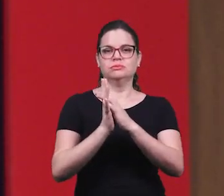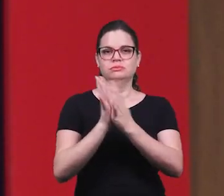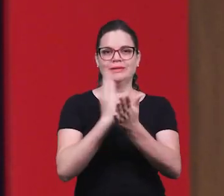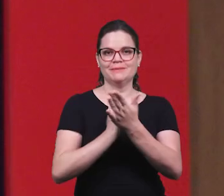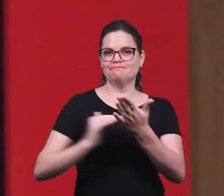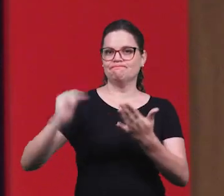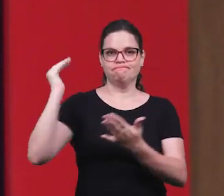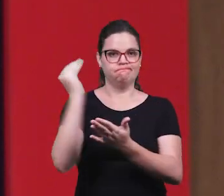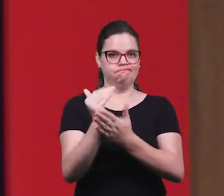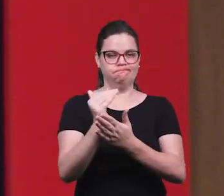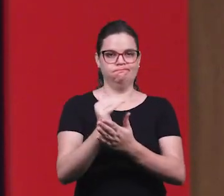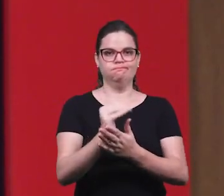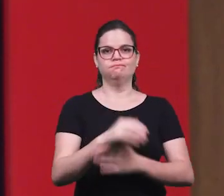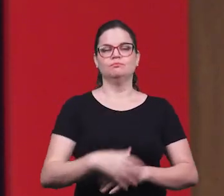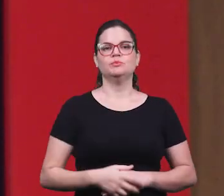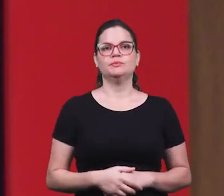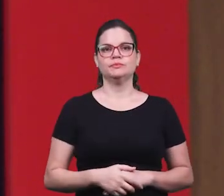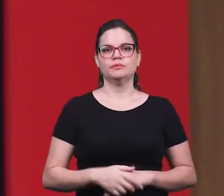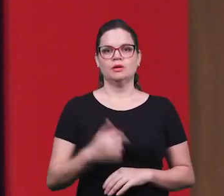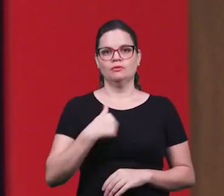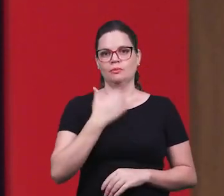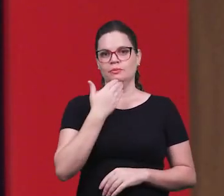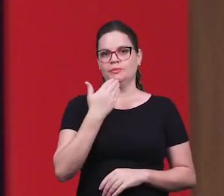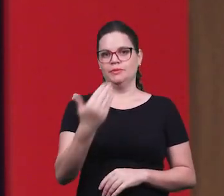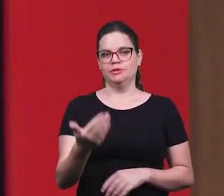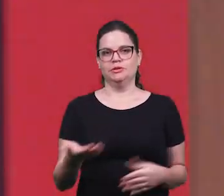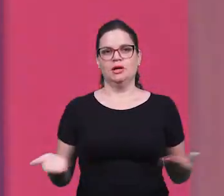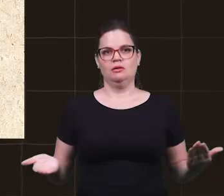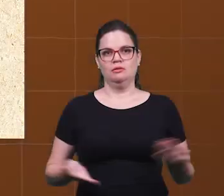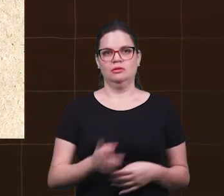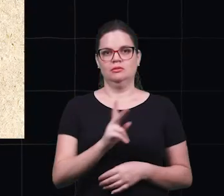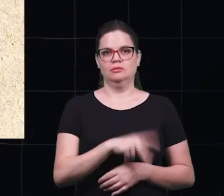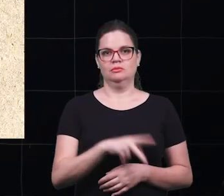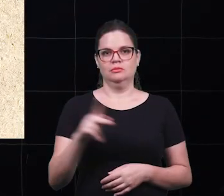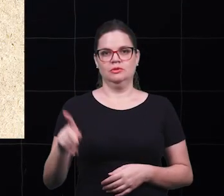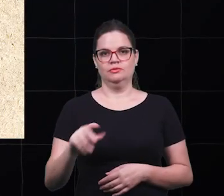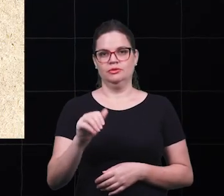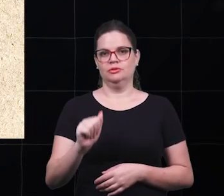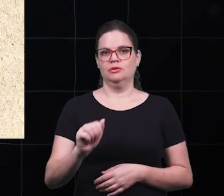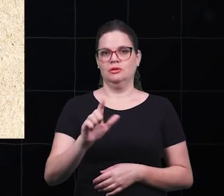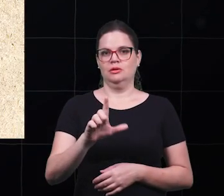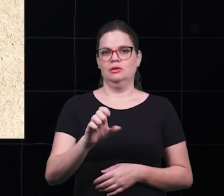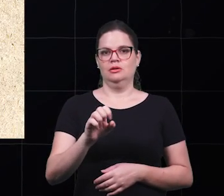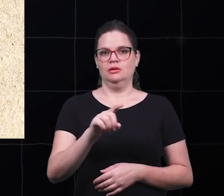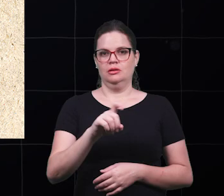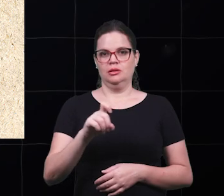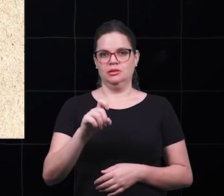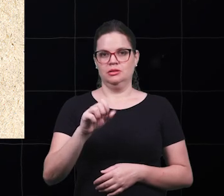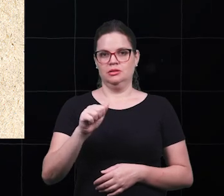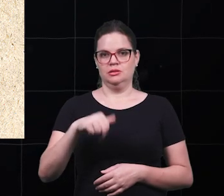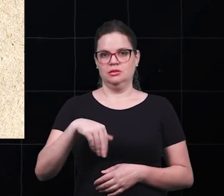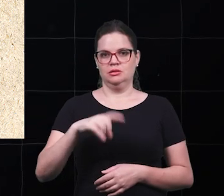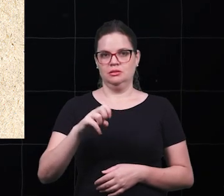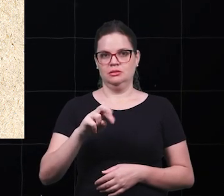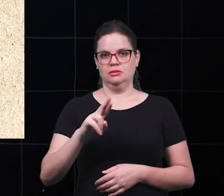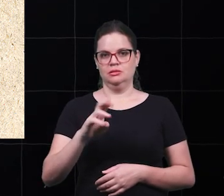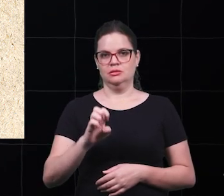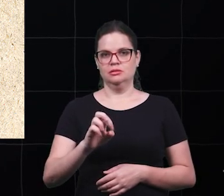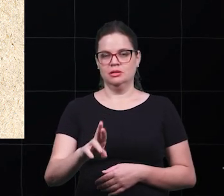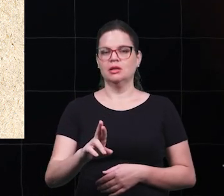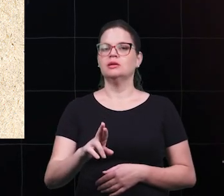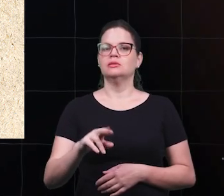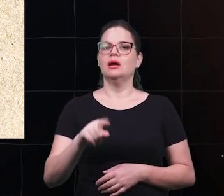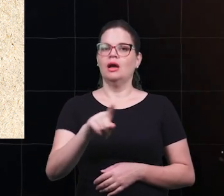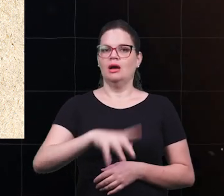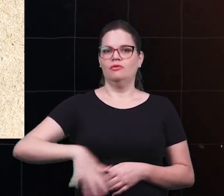isso, dentro do evento do arrebatamento, vou pedir aqui para que o professor Alexander Moura, que é membro do Grupo Ciência e Fé, tem